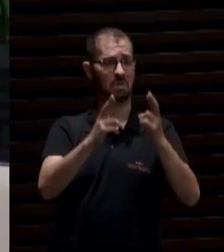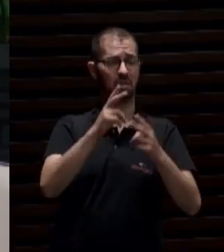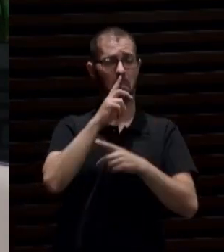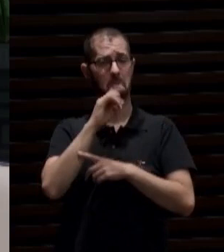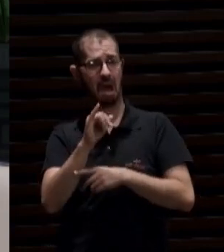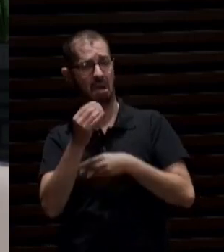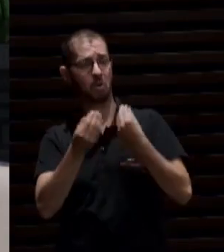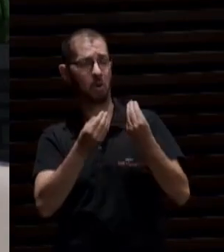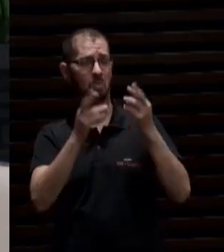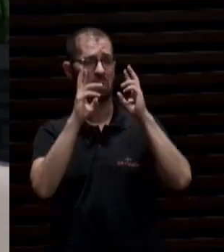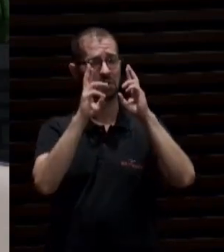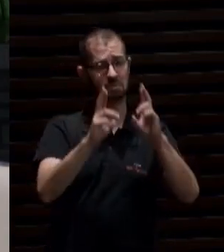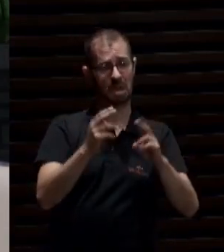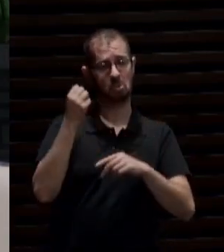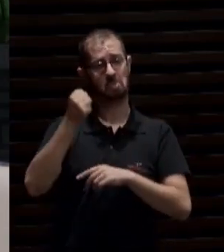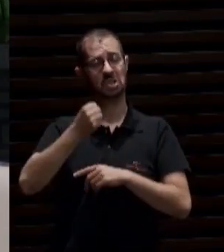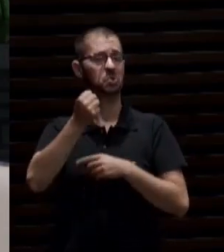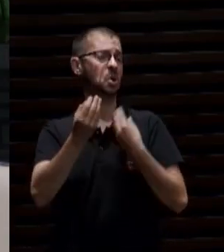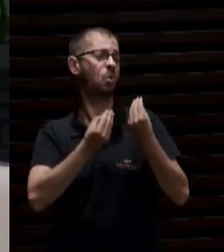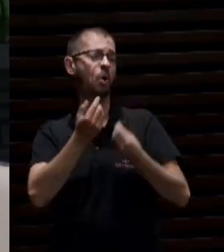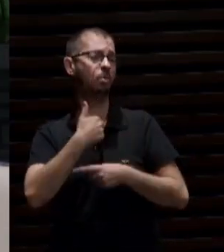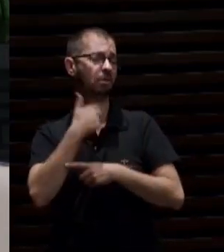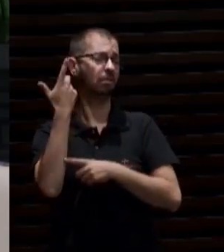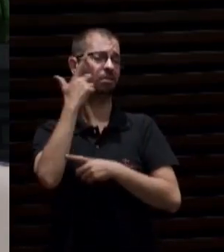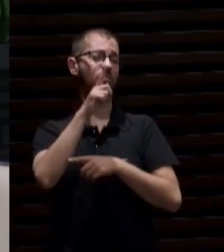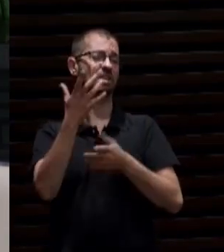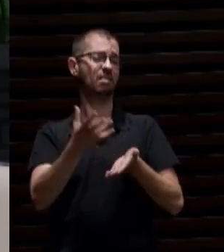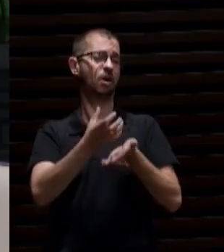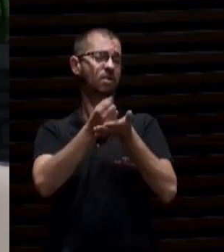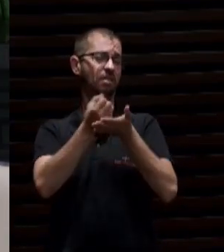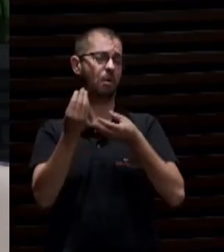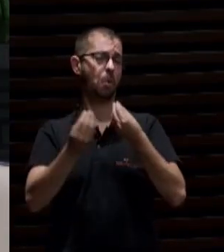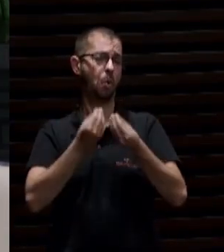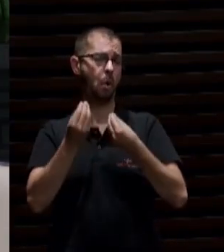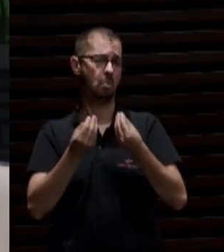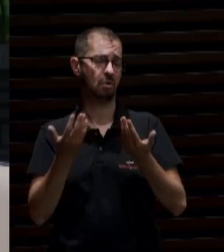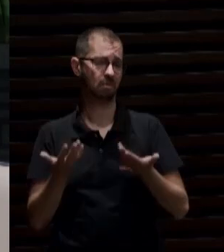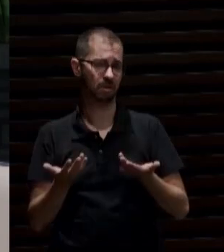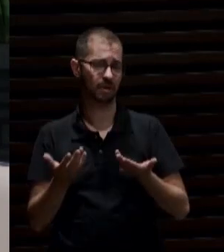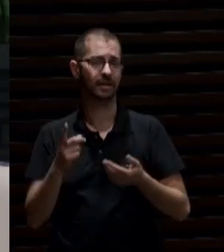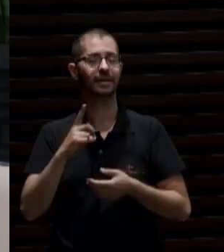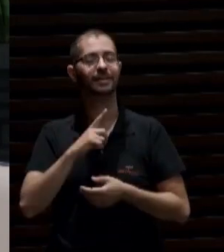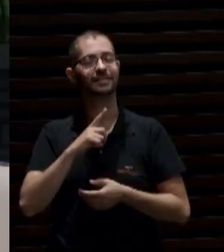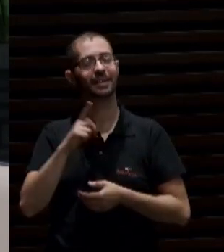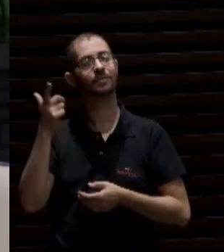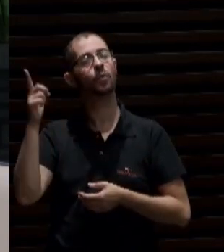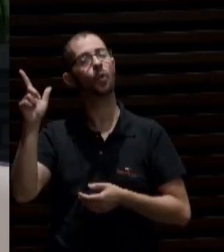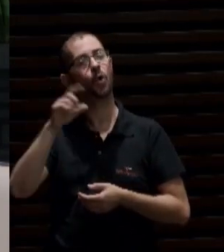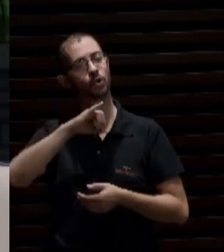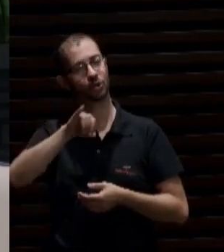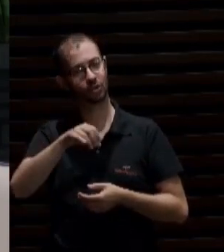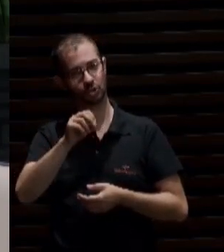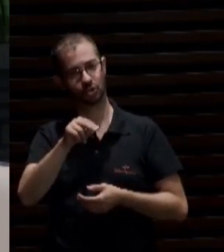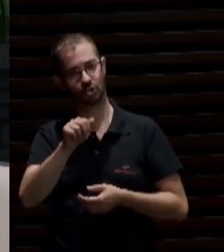pastores? É com mérito em quê que eu posso ser salvo? Meus irmãos, existiu um outro Jonas.